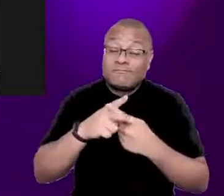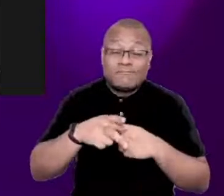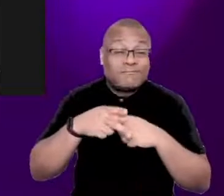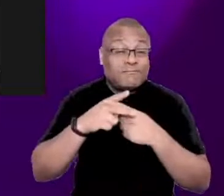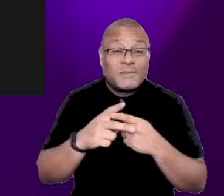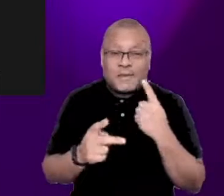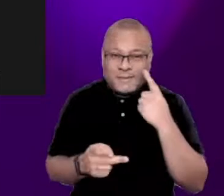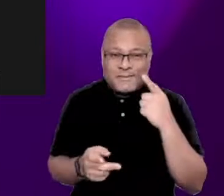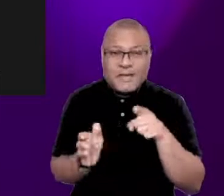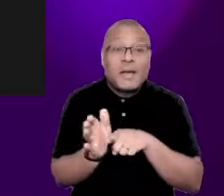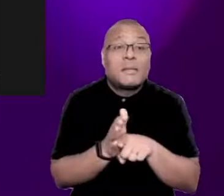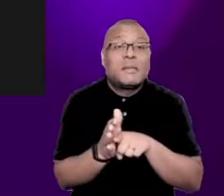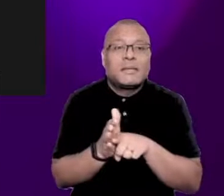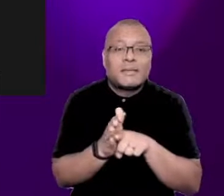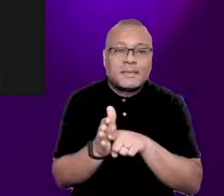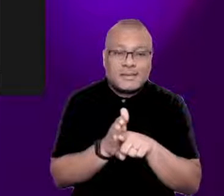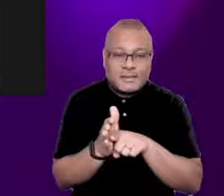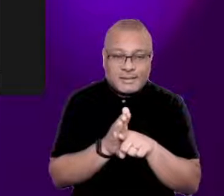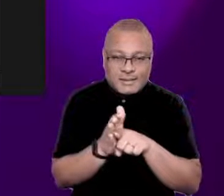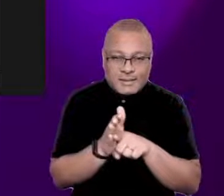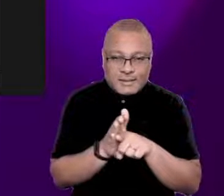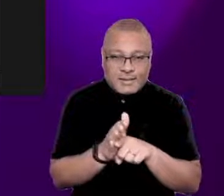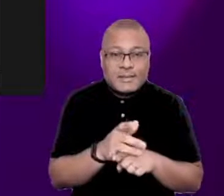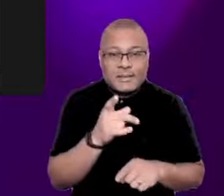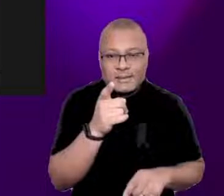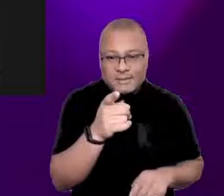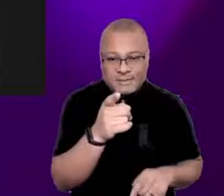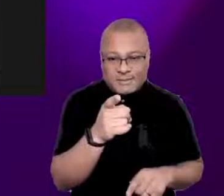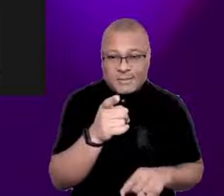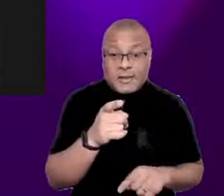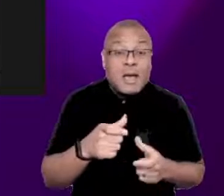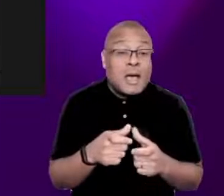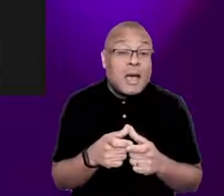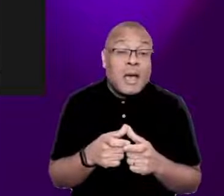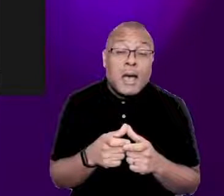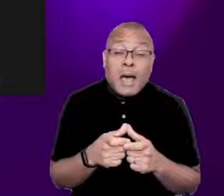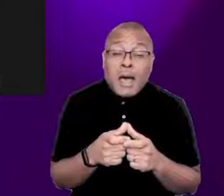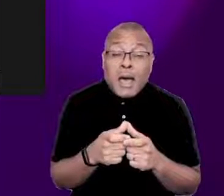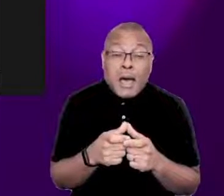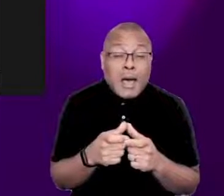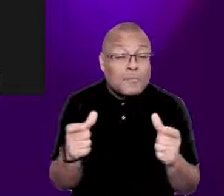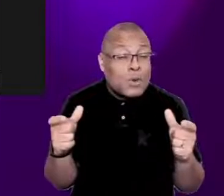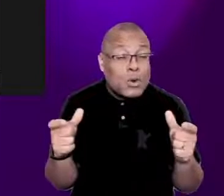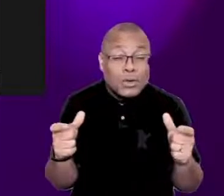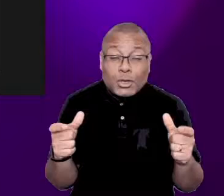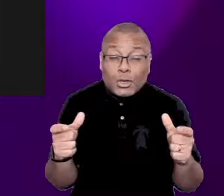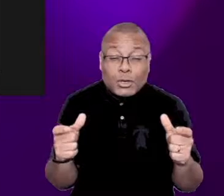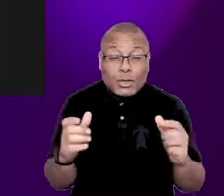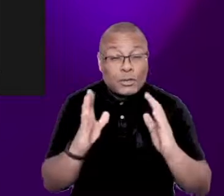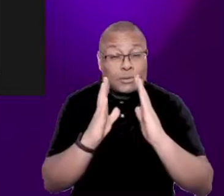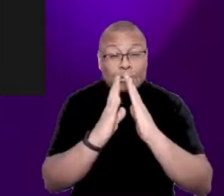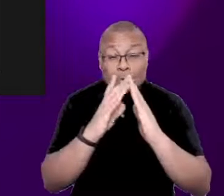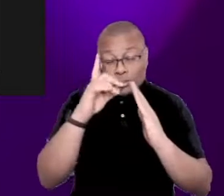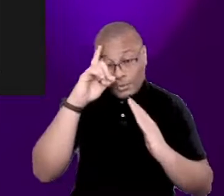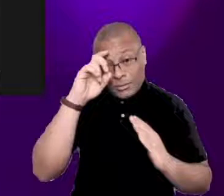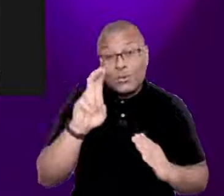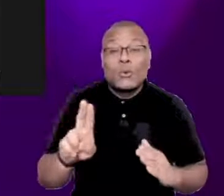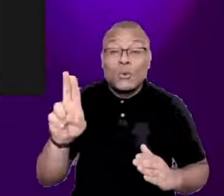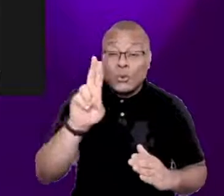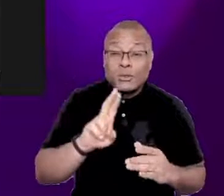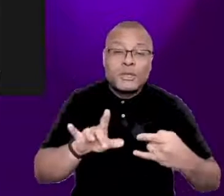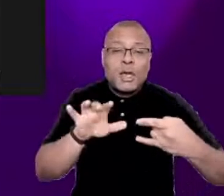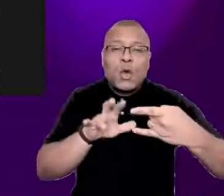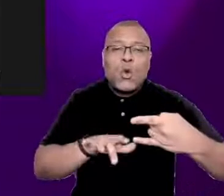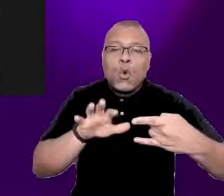Olha essa pesquisa que é a States of Care Ops. A maioria dos centros do mundo estão usando Word e PowerPoint. A gente